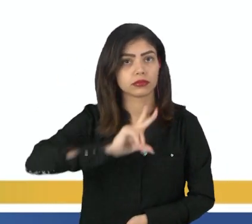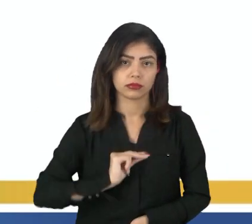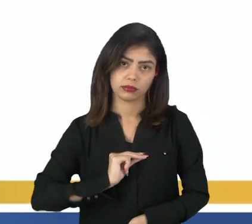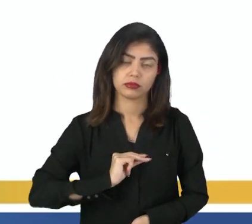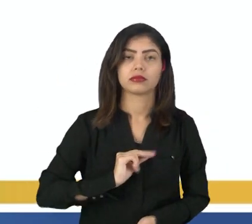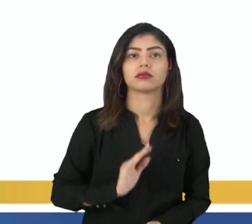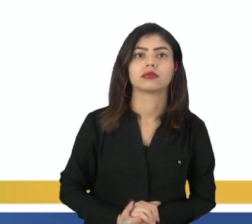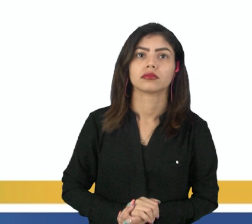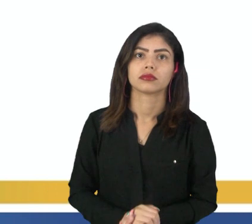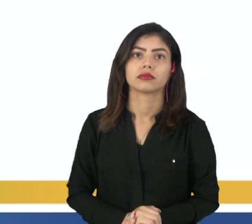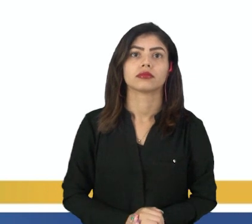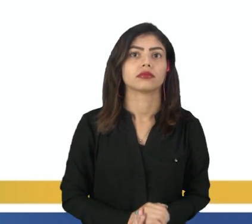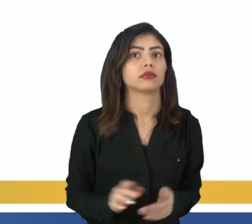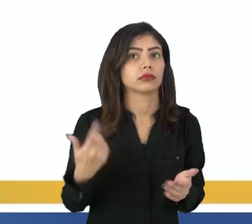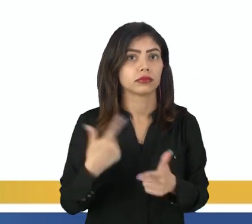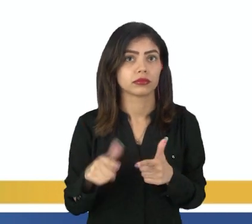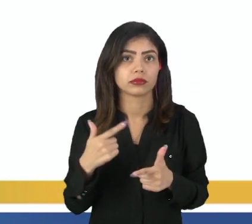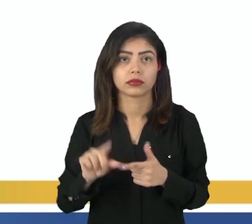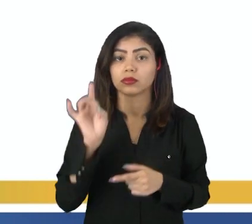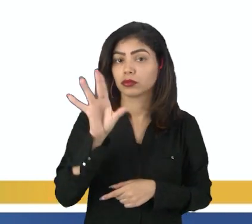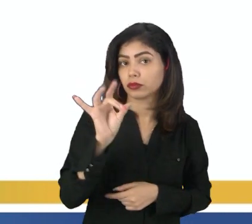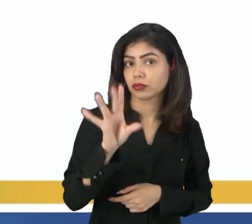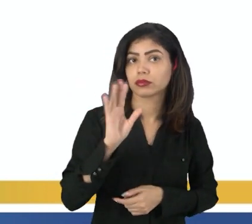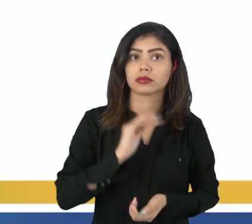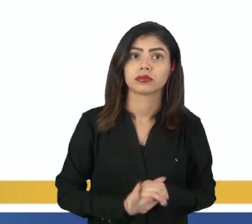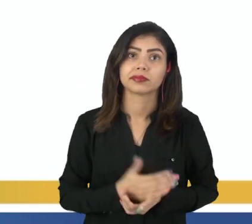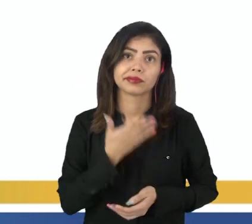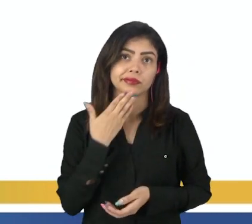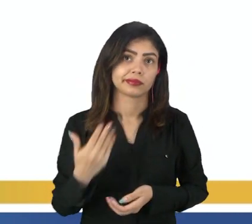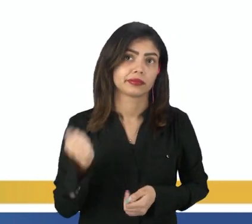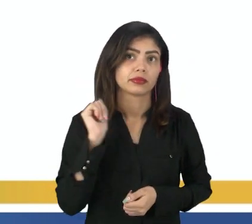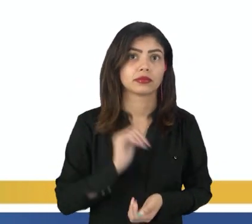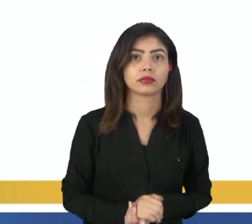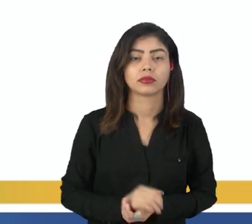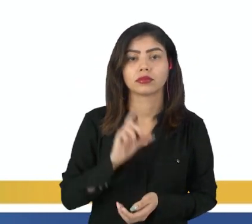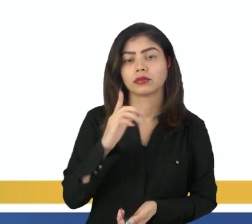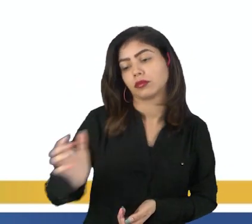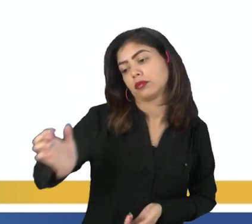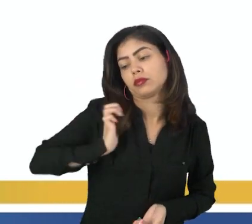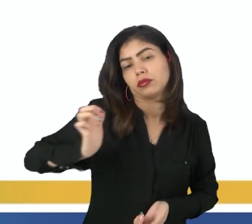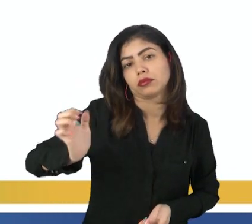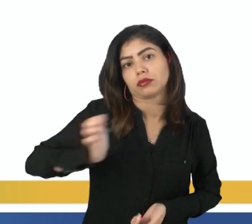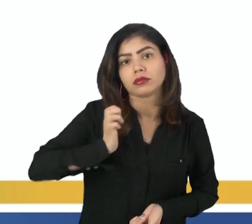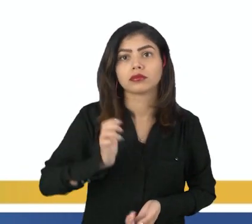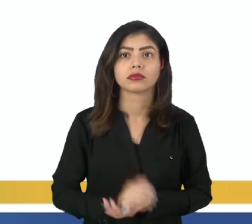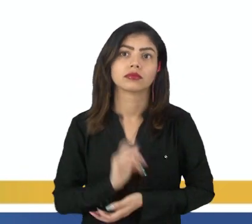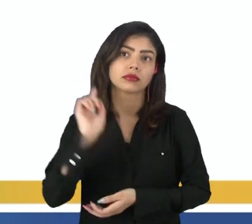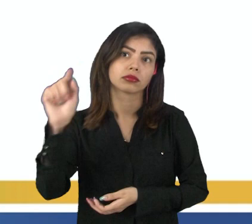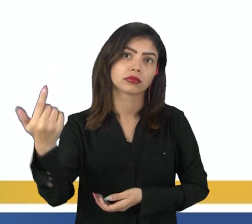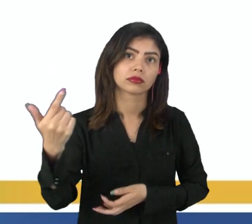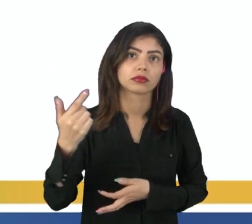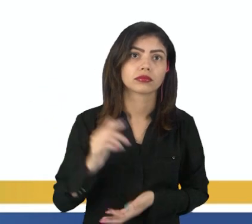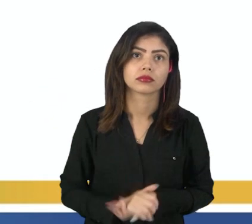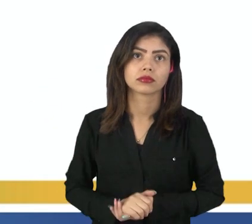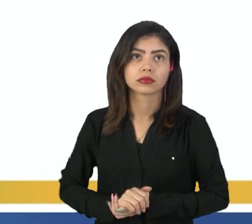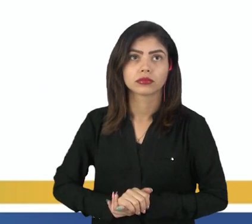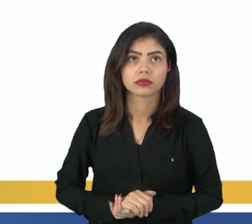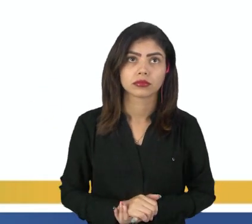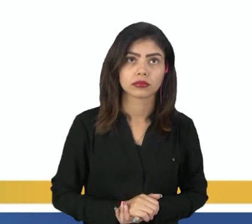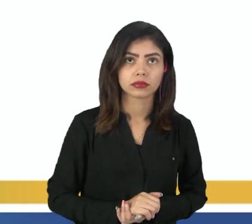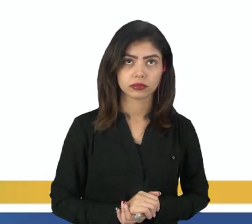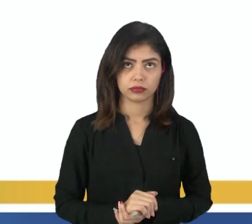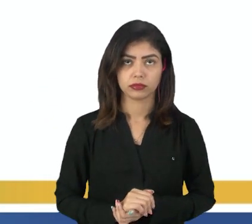de Portugal. Esses recursos serviram apenas para satisfazer os luxos e o conforto de uma elite